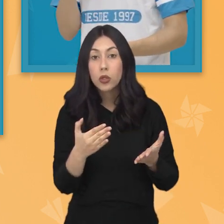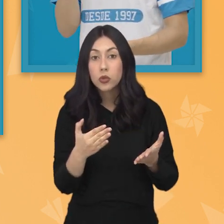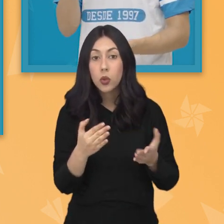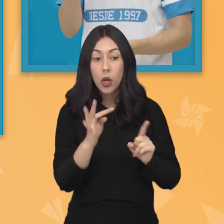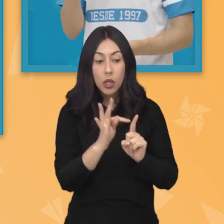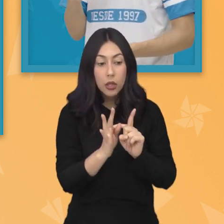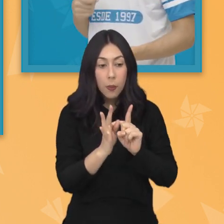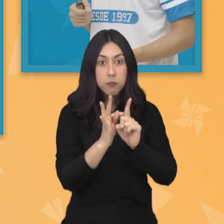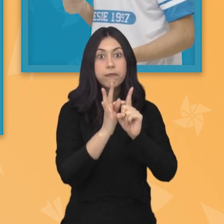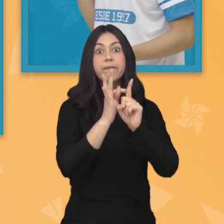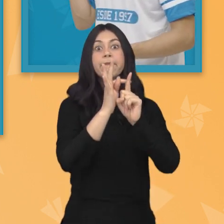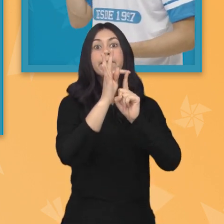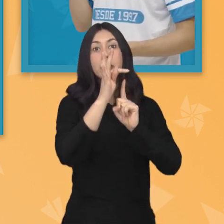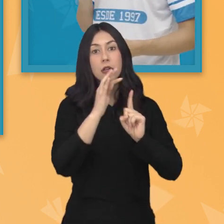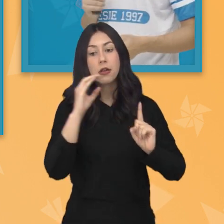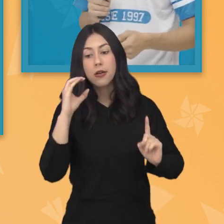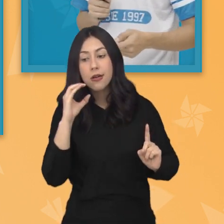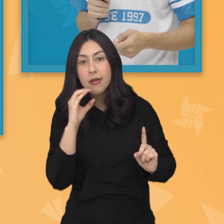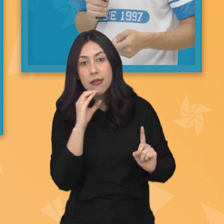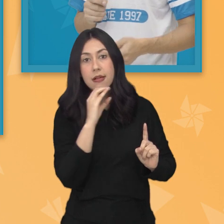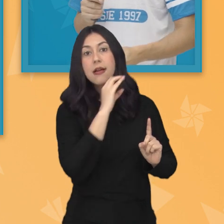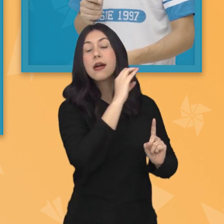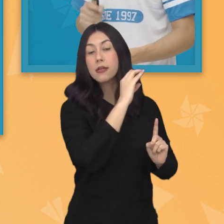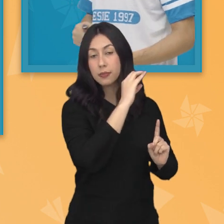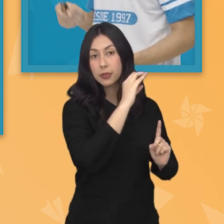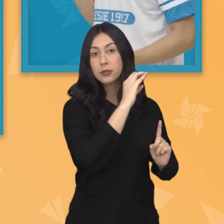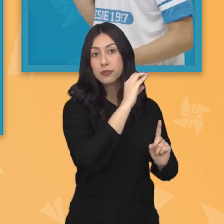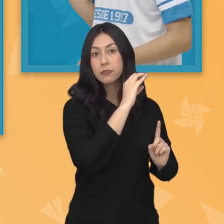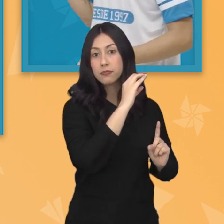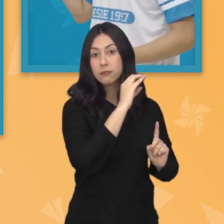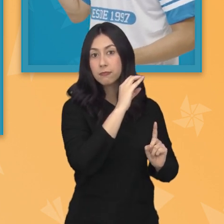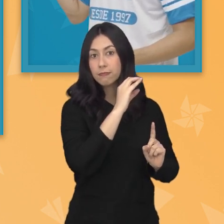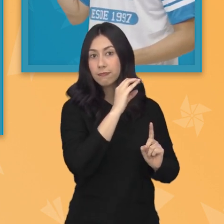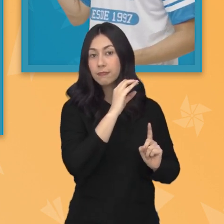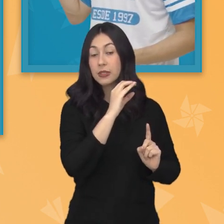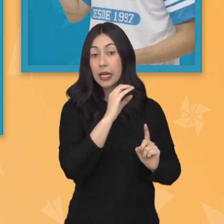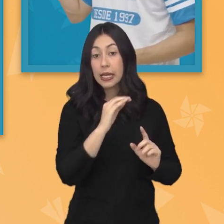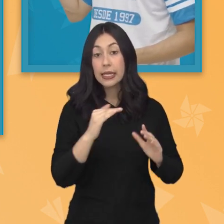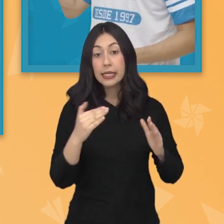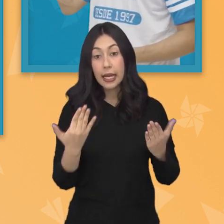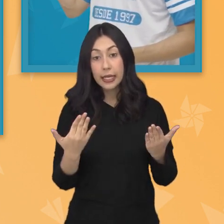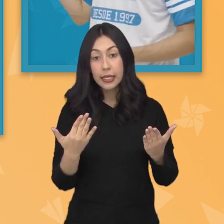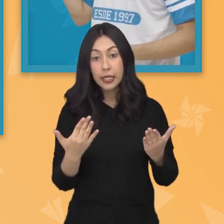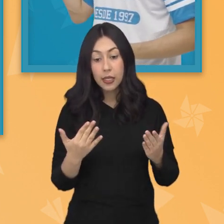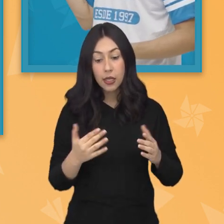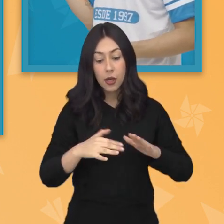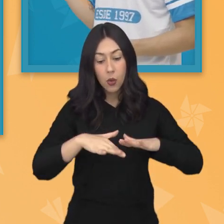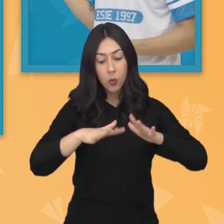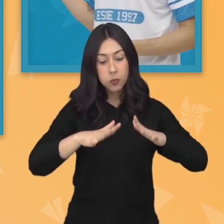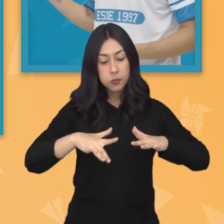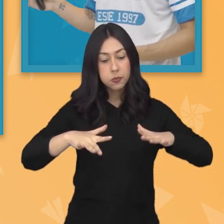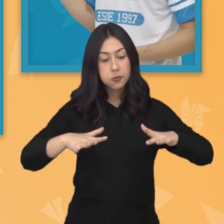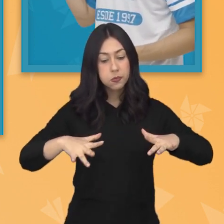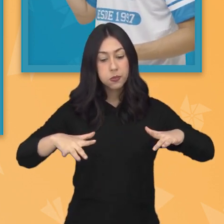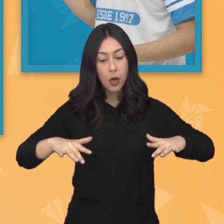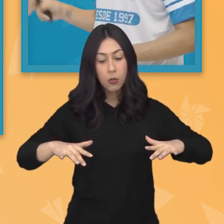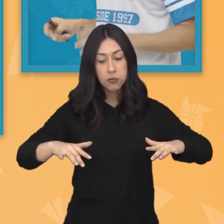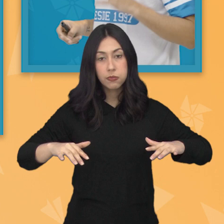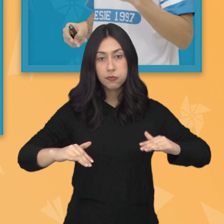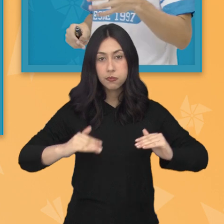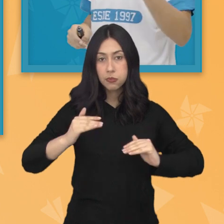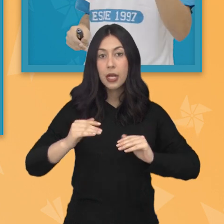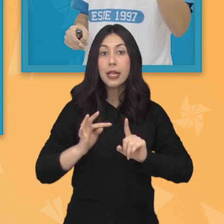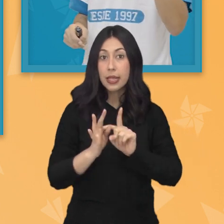para evaporar esse líquido, e a gente tem como característica ser forçado e gradual também, onde